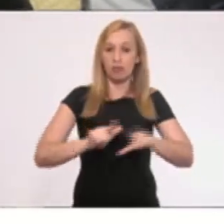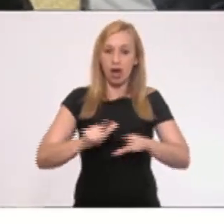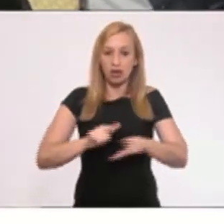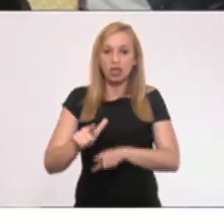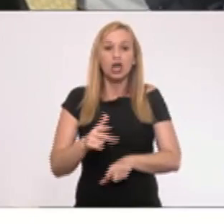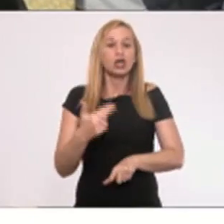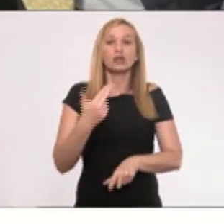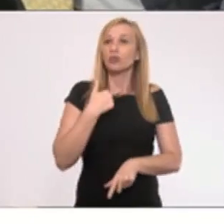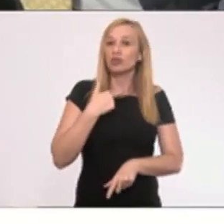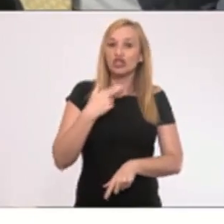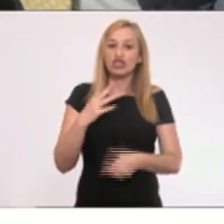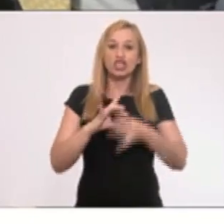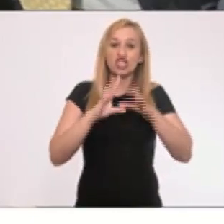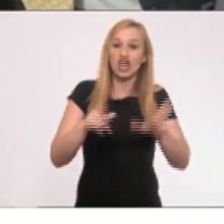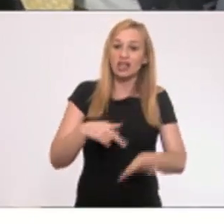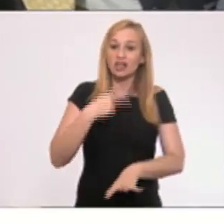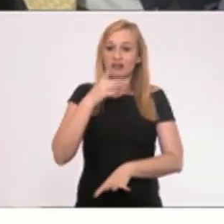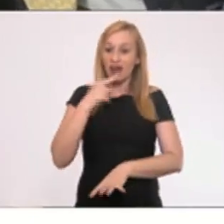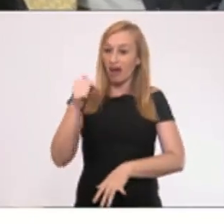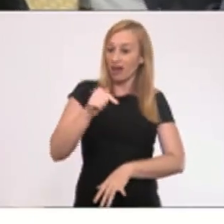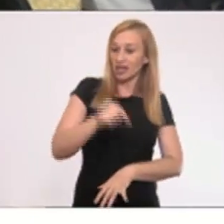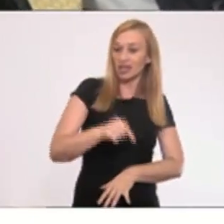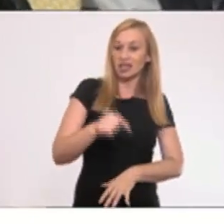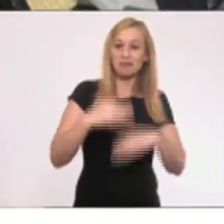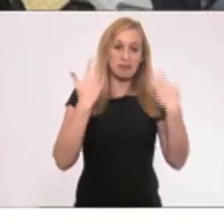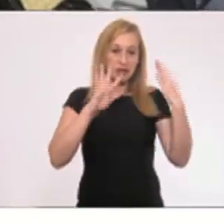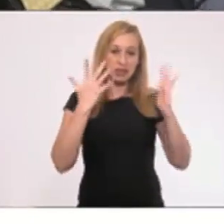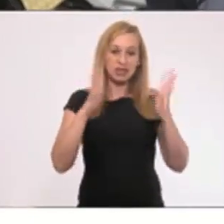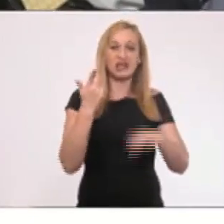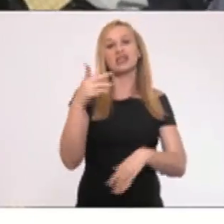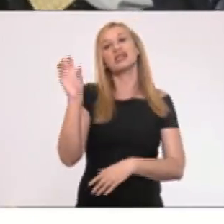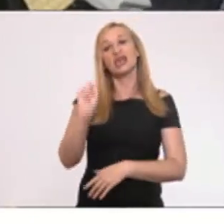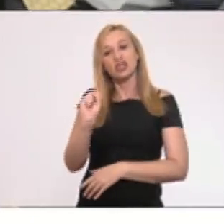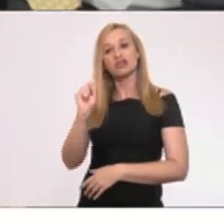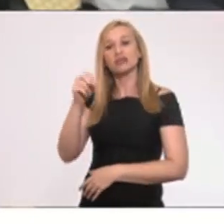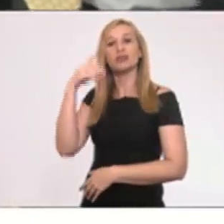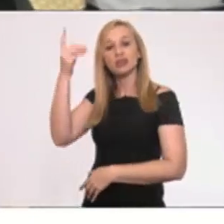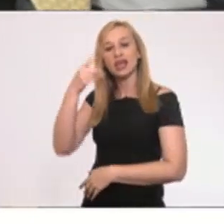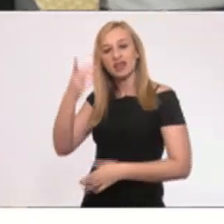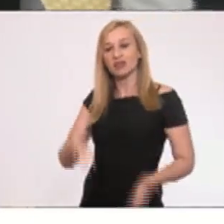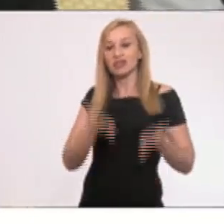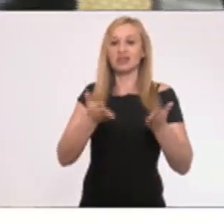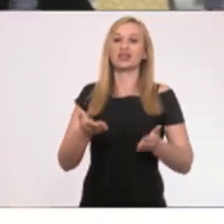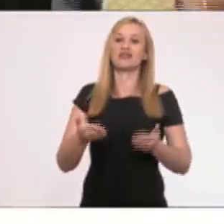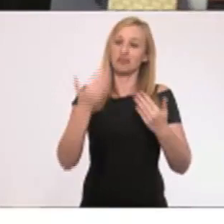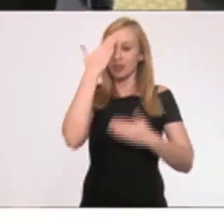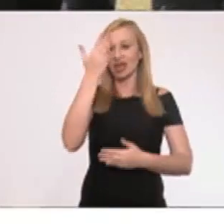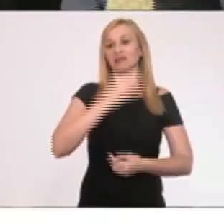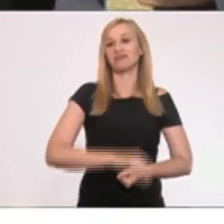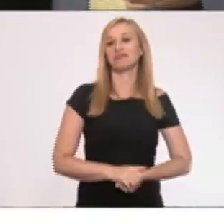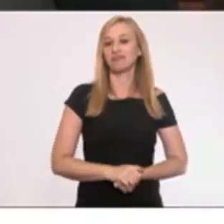não podia deixar de vir aqui para parabenizar o deputado Sérgio pela iniciativa. Muito obrigado, presidente.